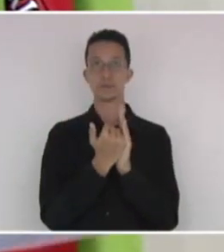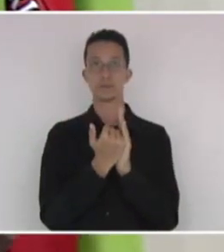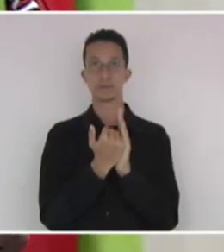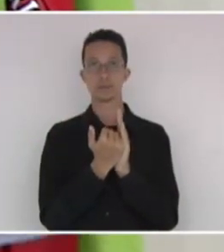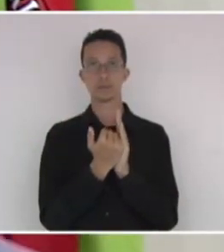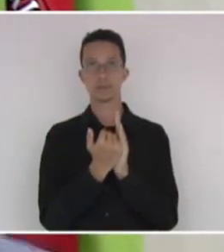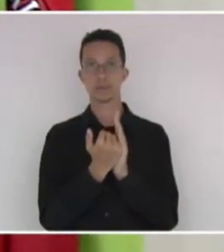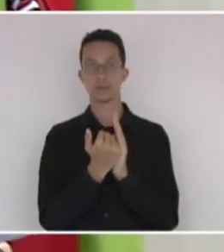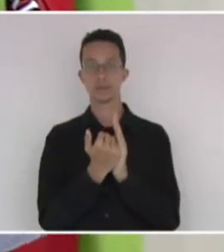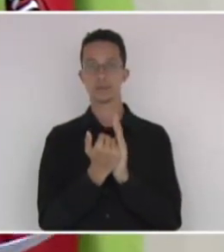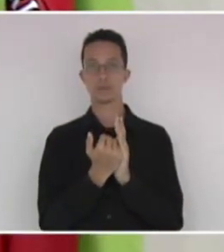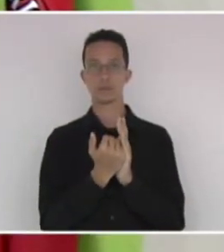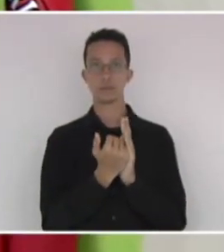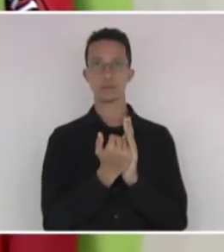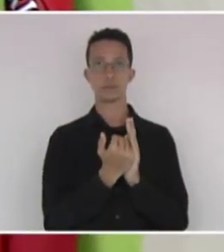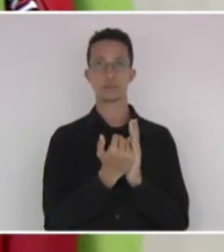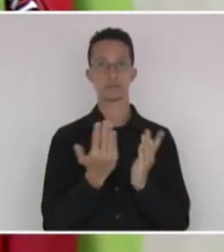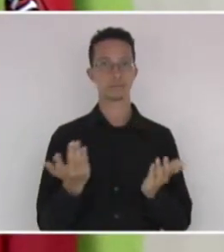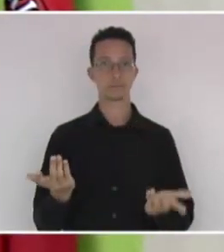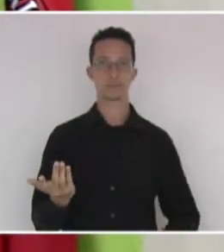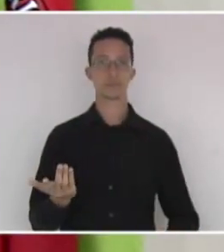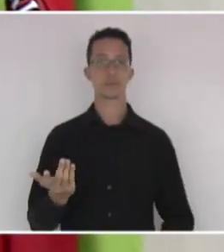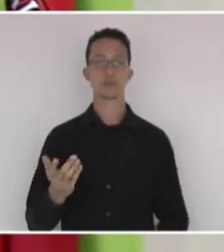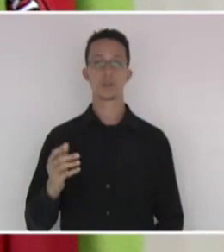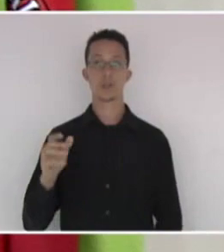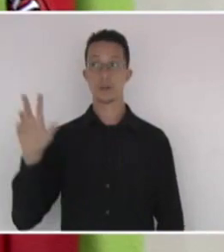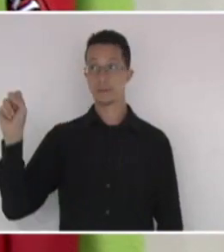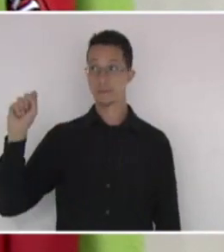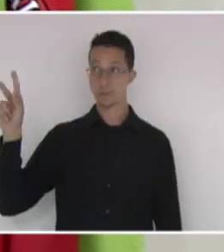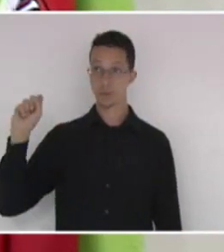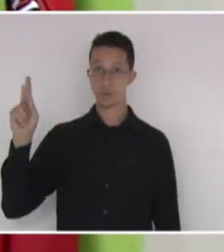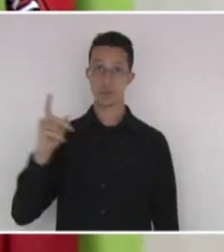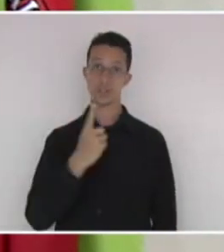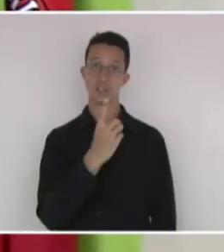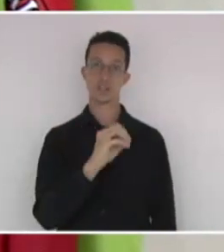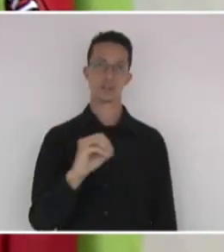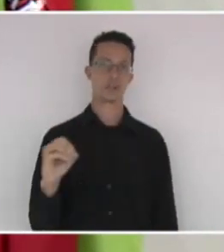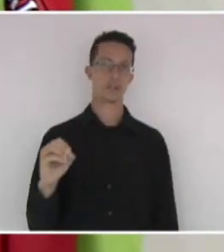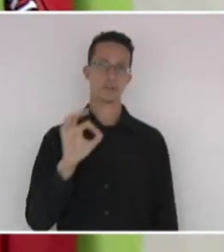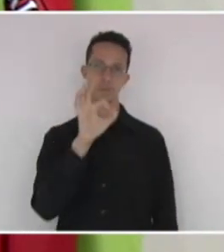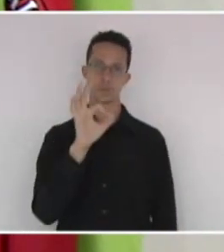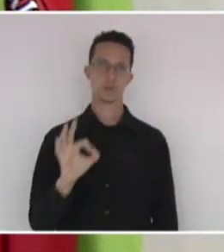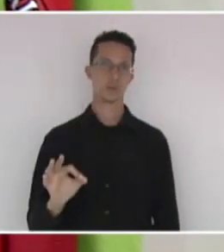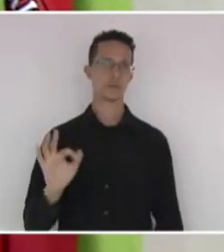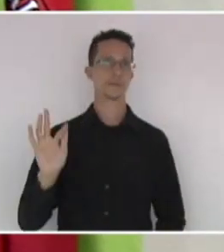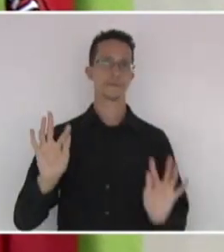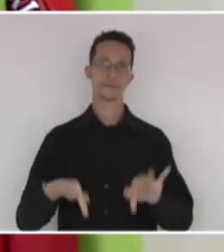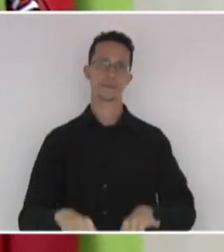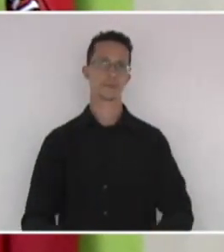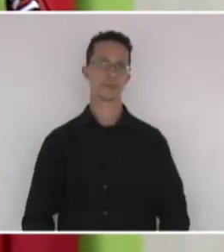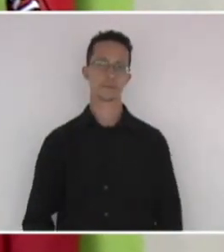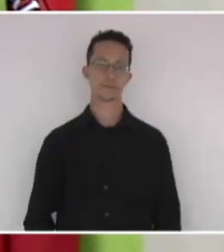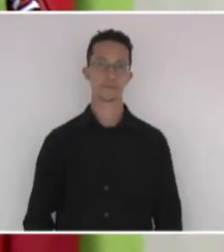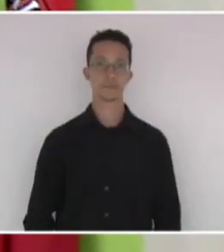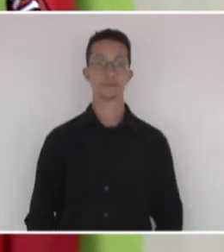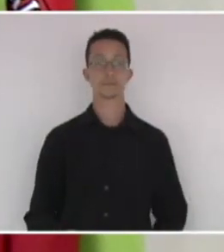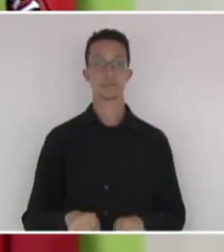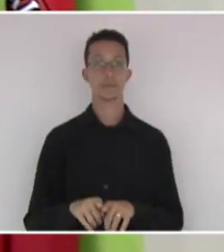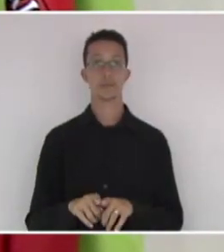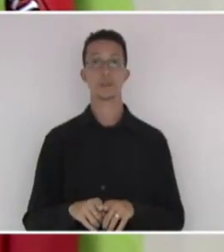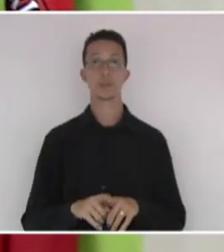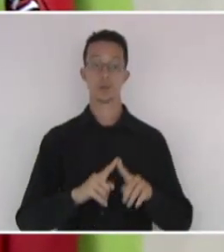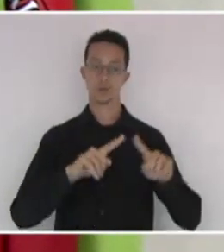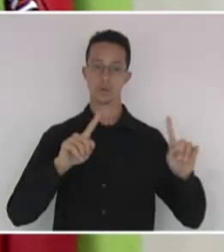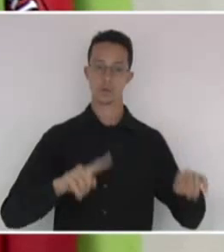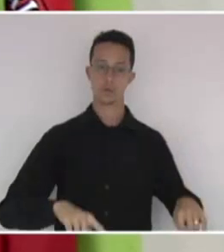mais haverá integralidade de aposentadoria. Estamos falando também do servidor público, que não se